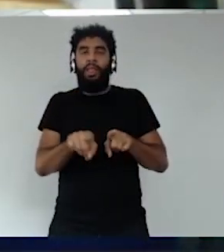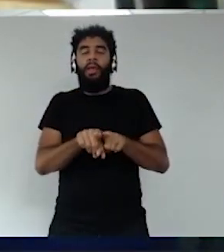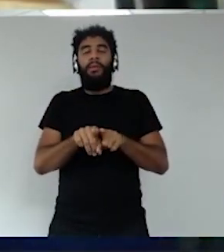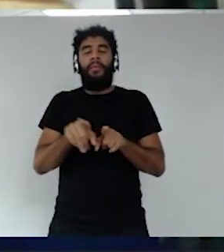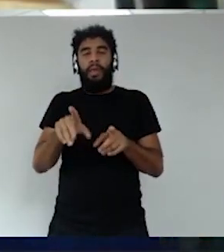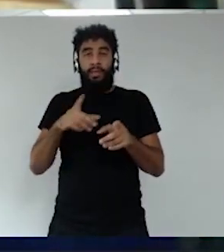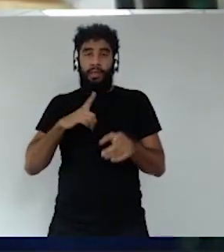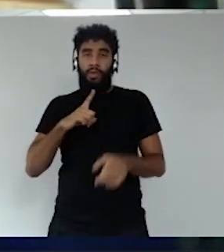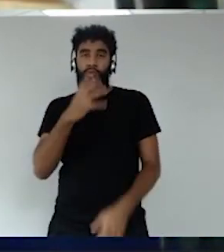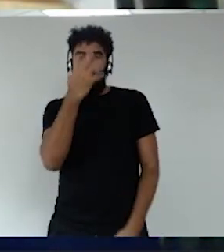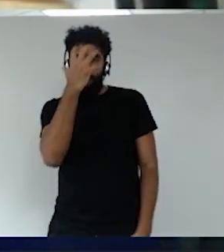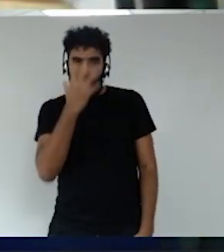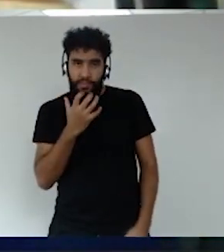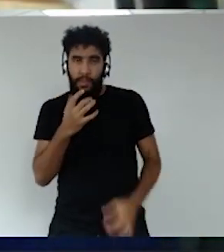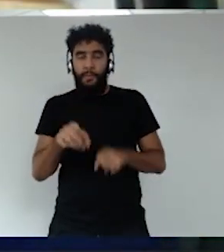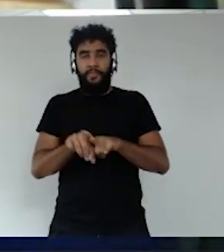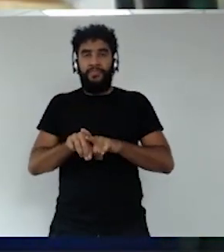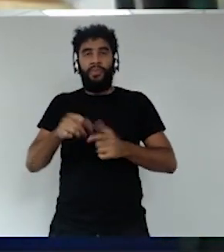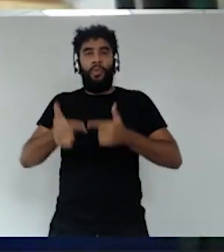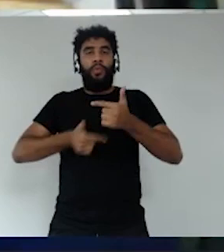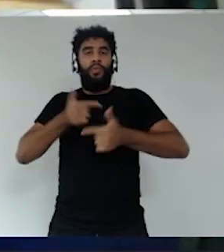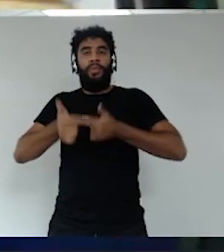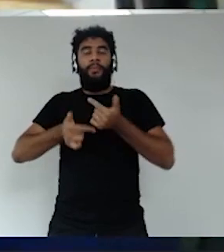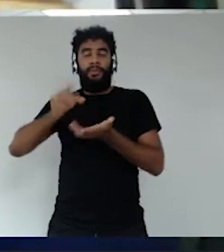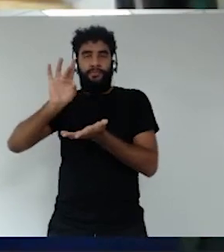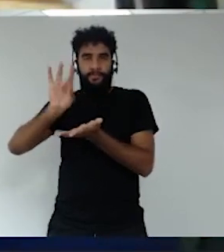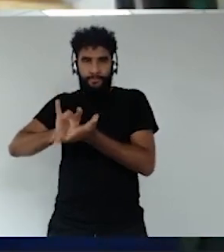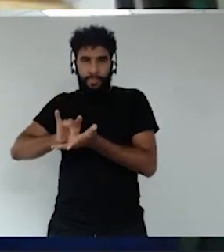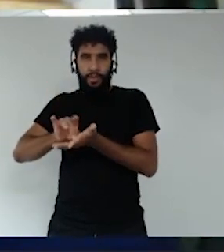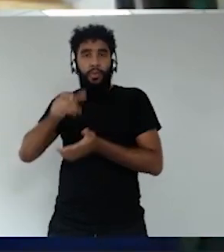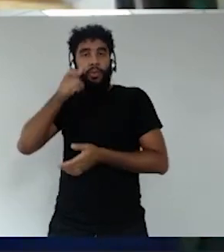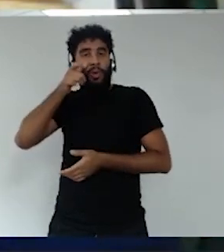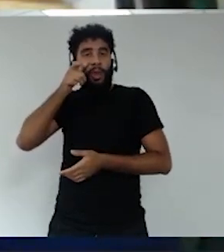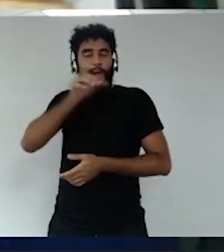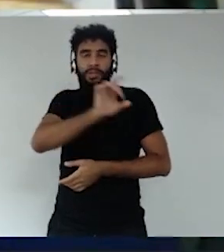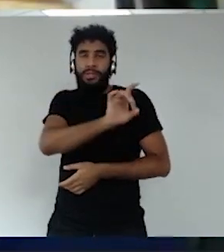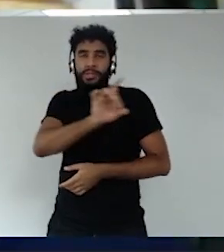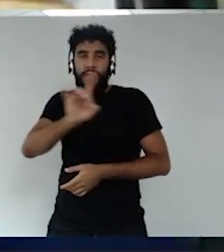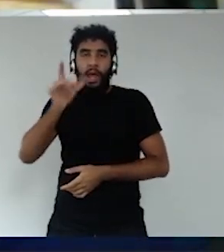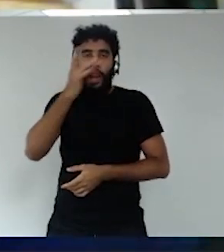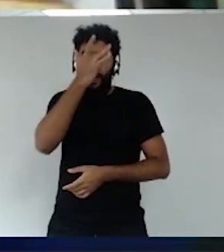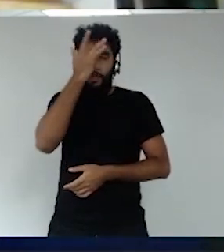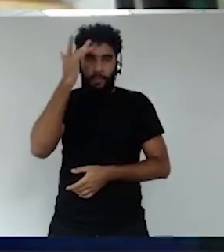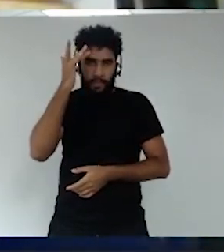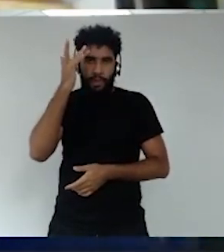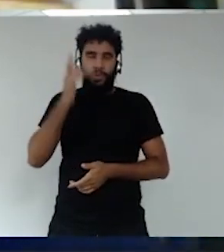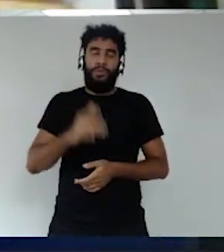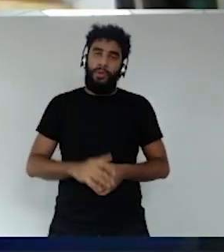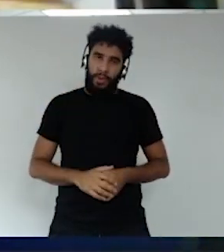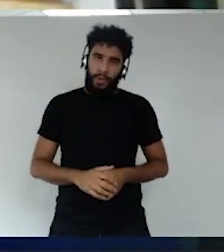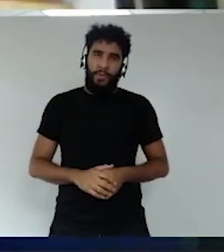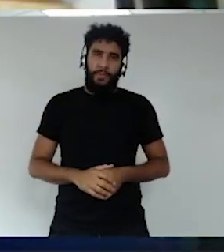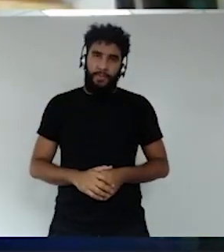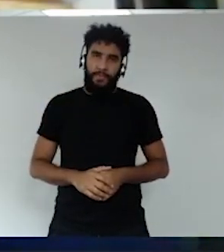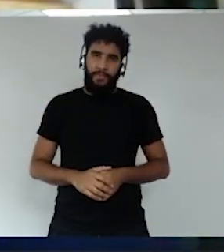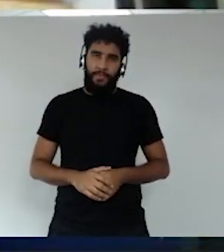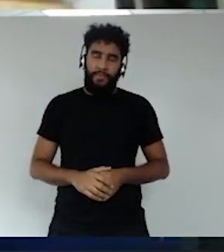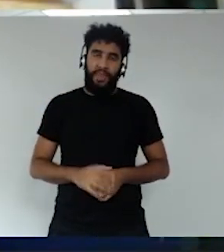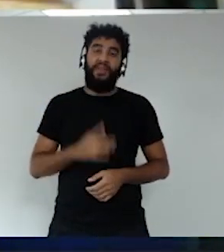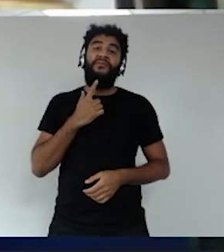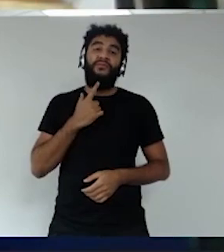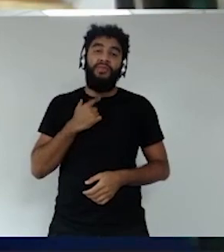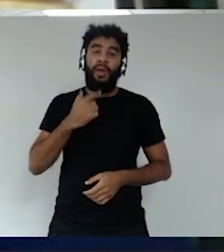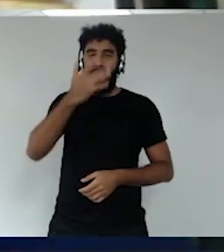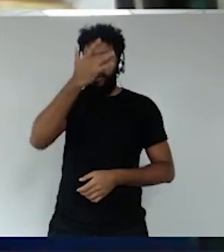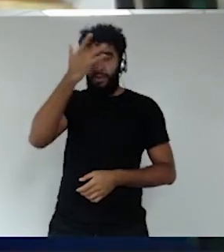com seriedade as necessidades reais e os interesses envolvidos nos desejos